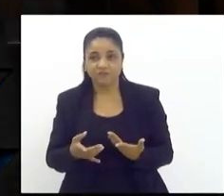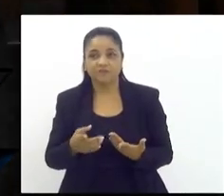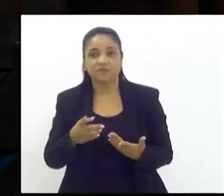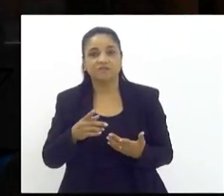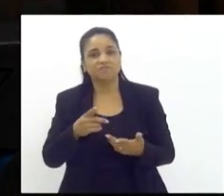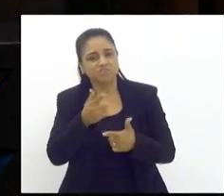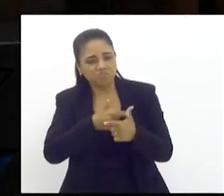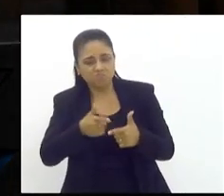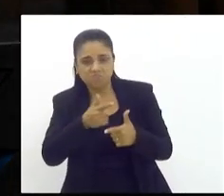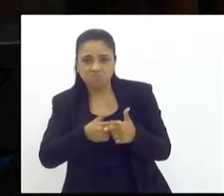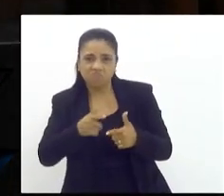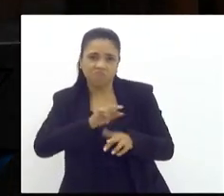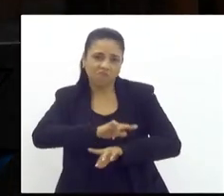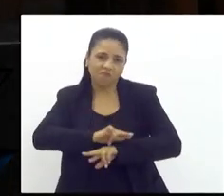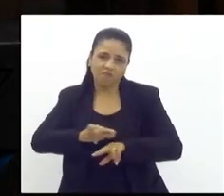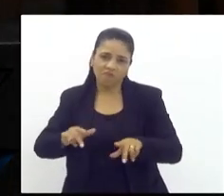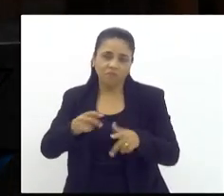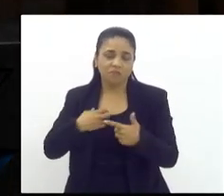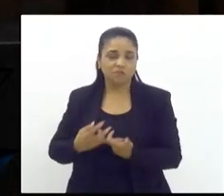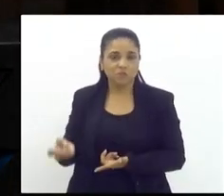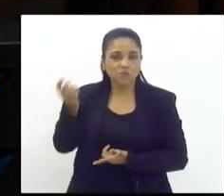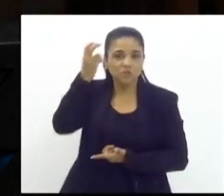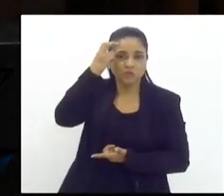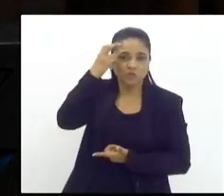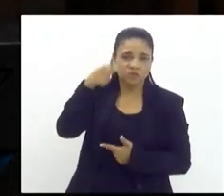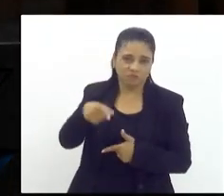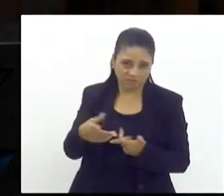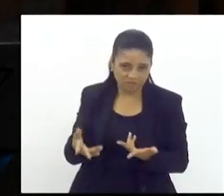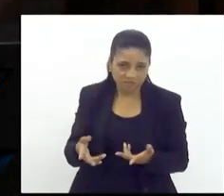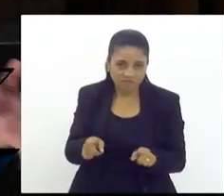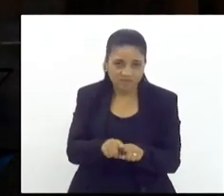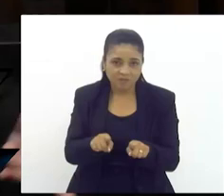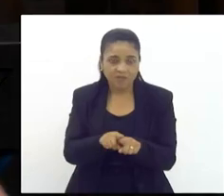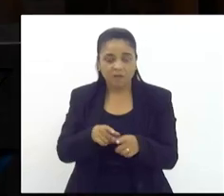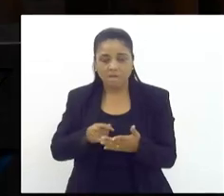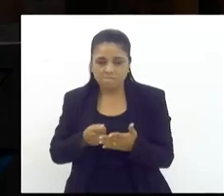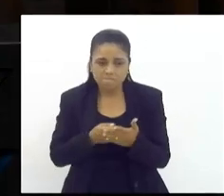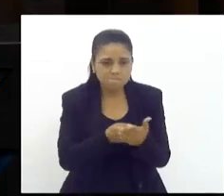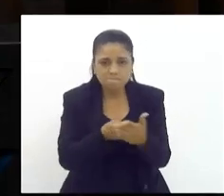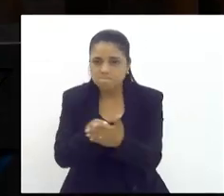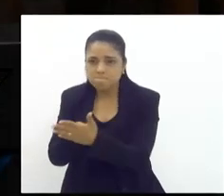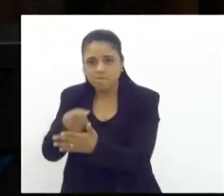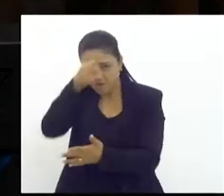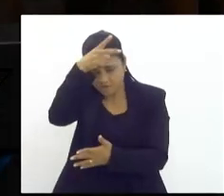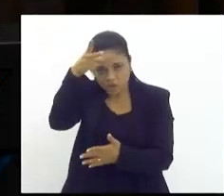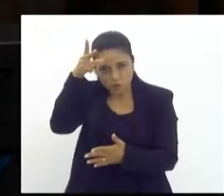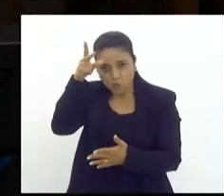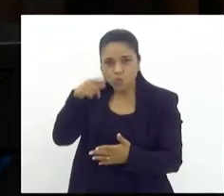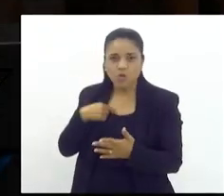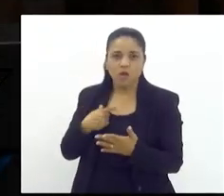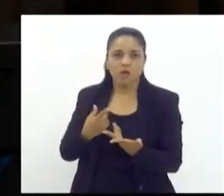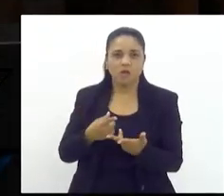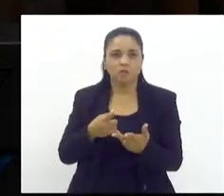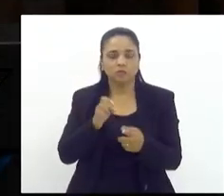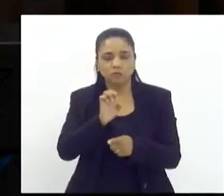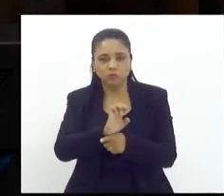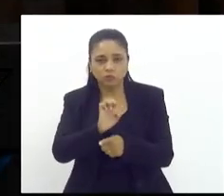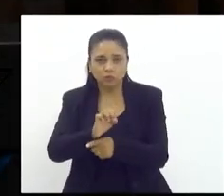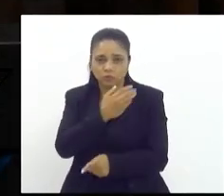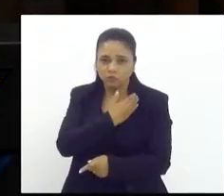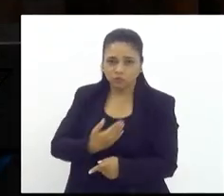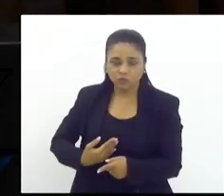problemas estruturais que nós estamos correndo atrás apertando o governo do estado apertando a prefeitura para sair do papel